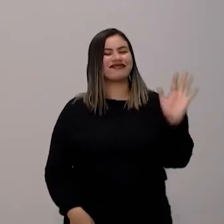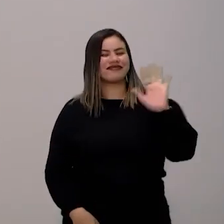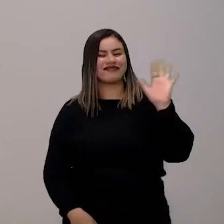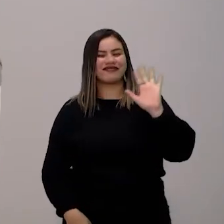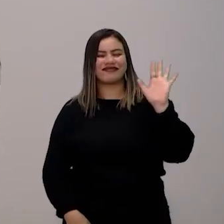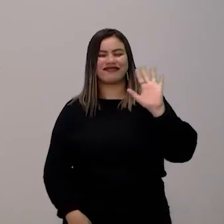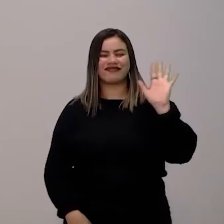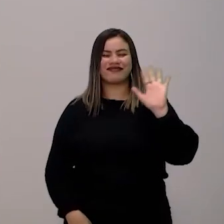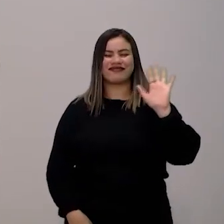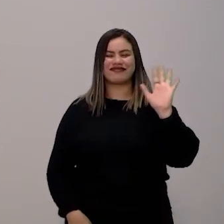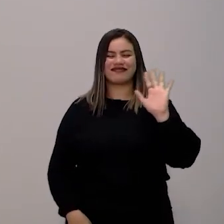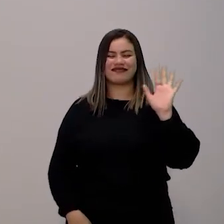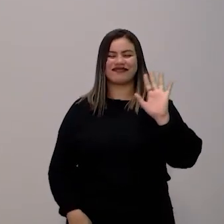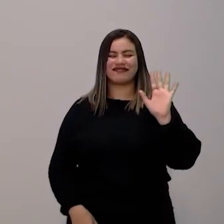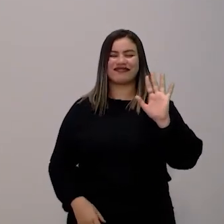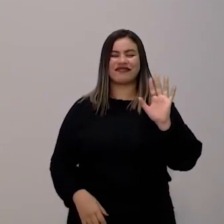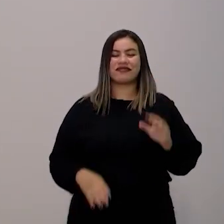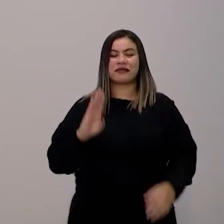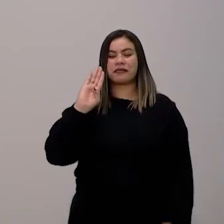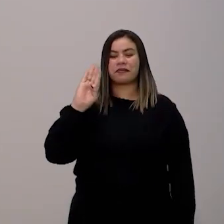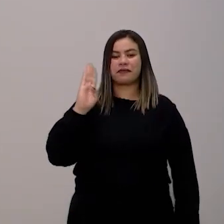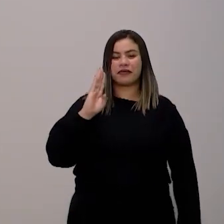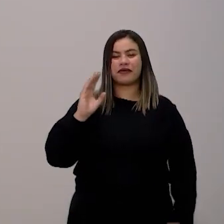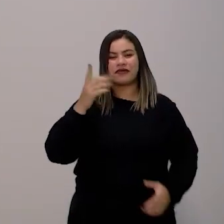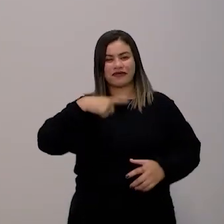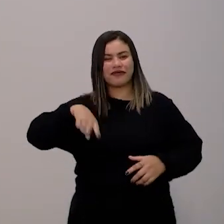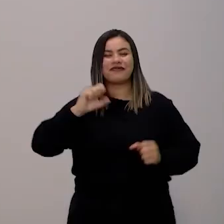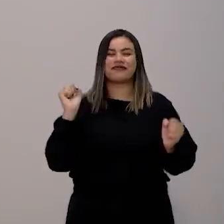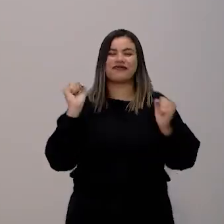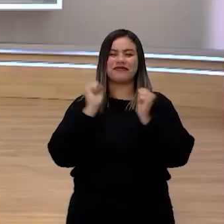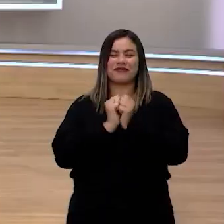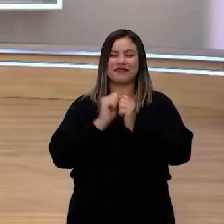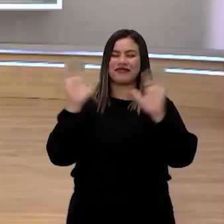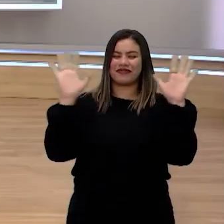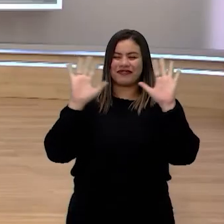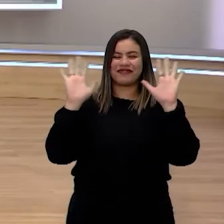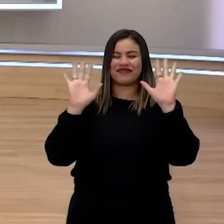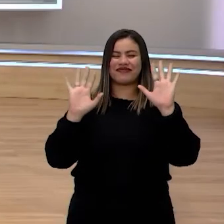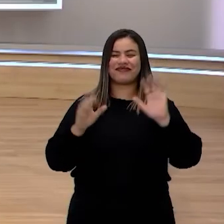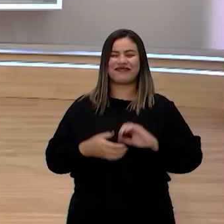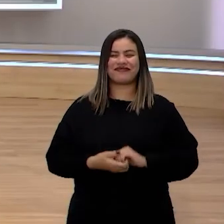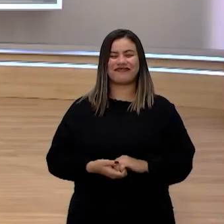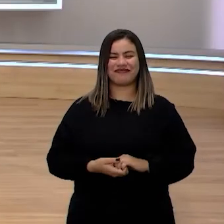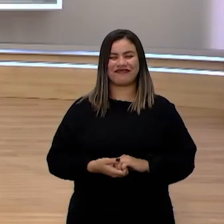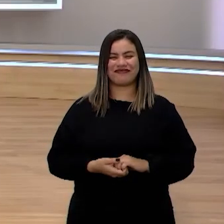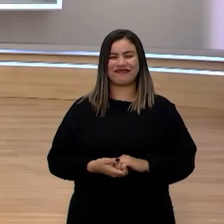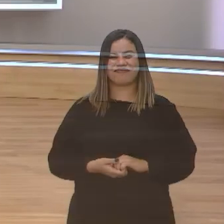mais aí a próxima em biologia aí com a gente aí. Vamos que vamos! Isso aí, gente. Tchau, tchau.